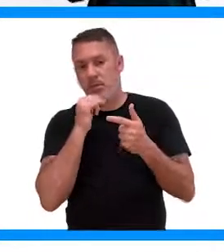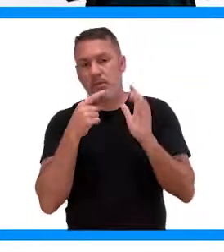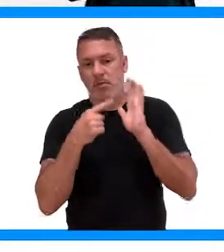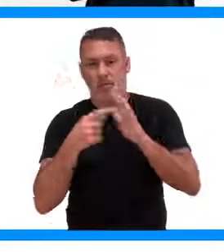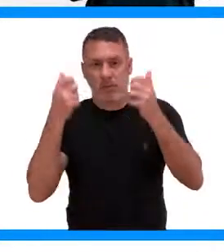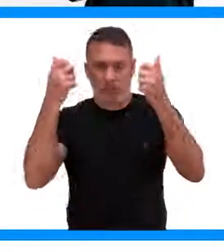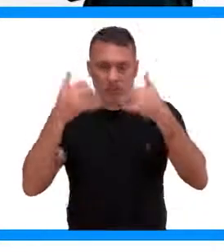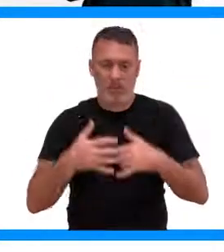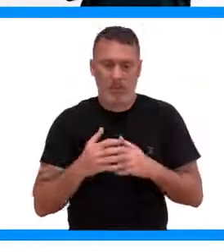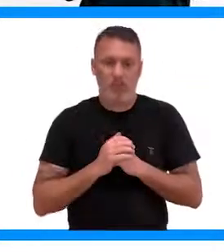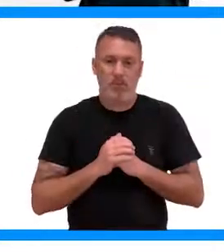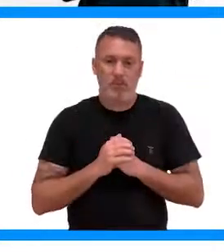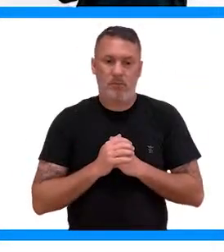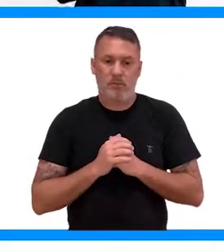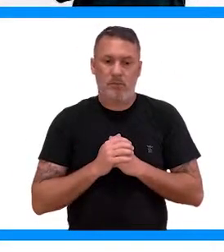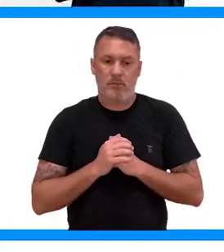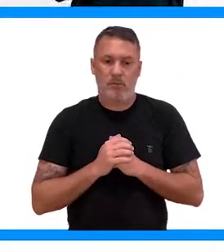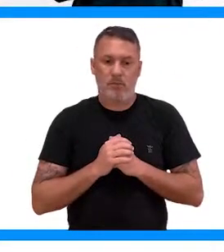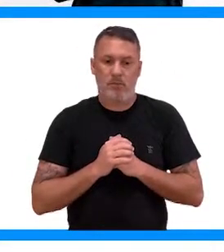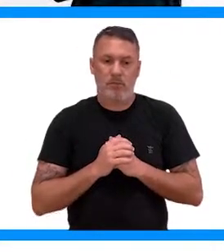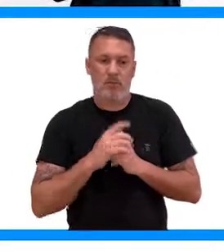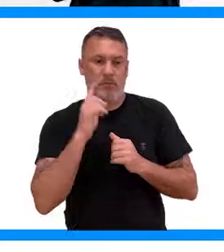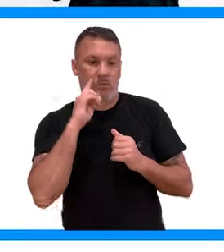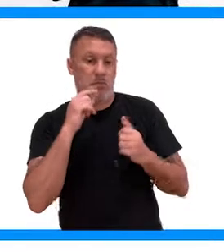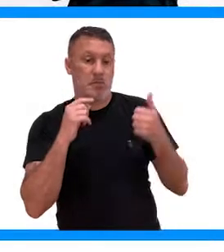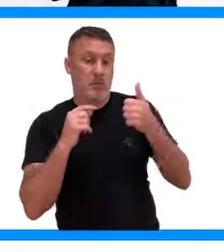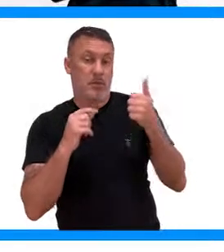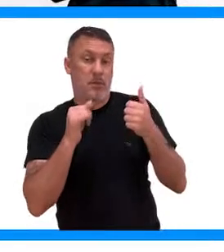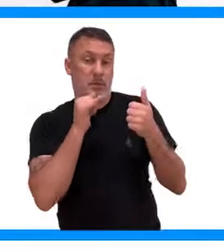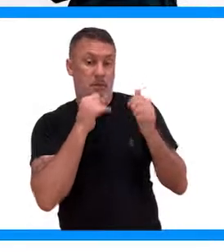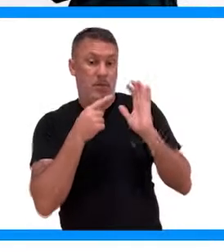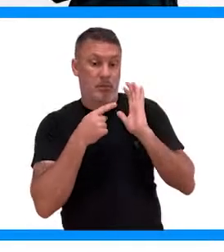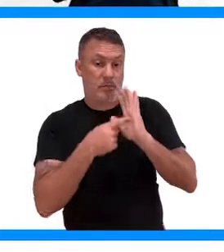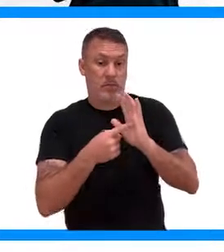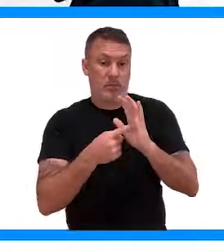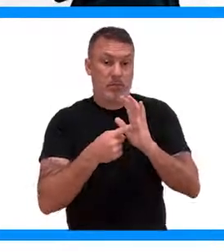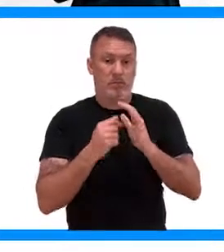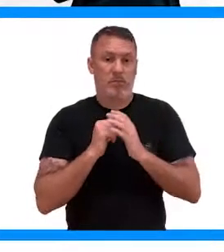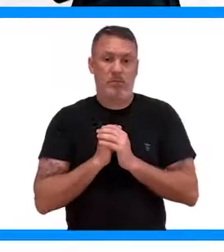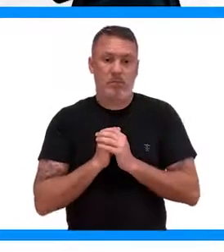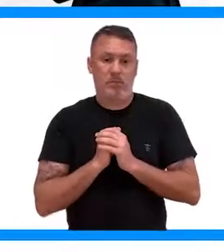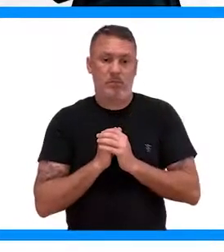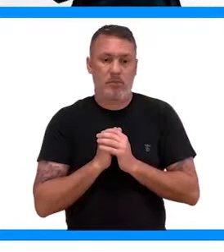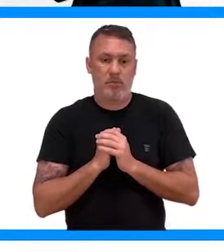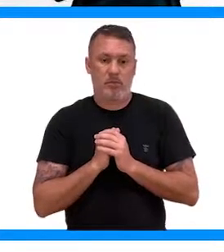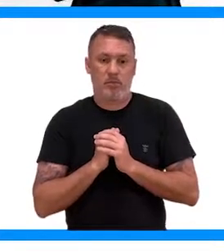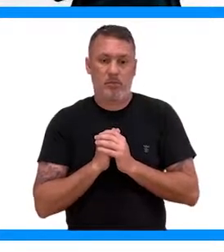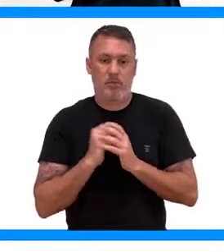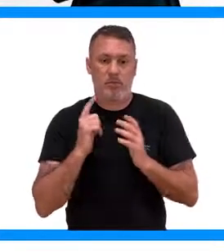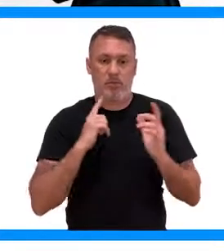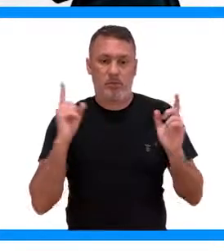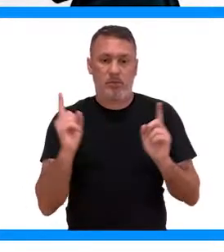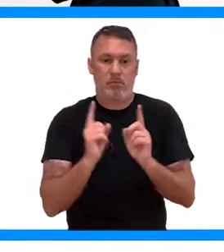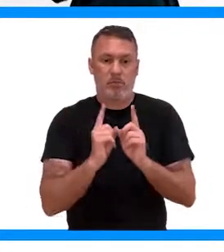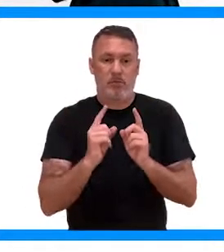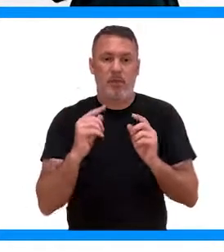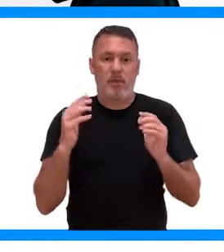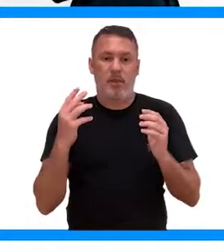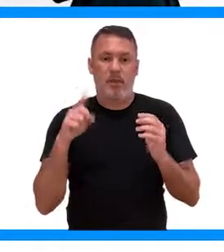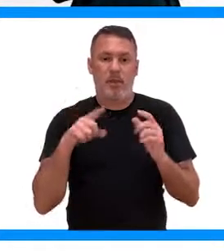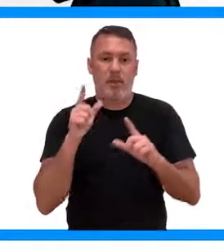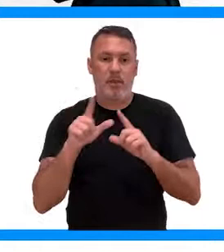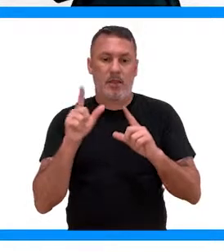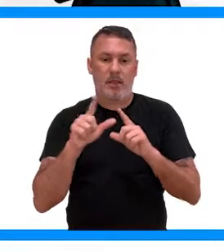segundo exemplo, mas eu vou especificar para vocês. Véndeselo, recuérdamelo, préstaselo.